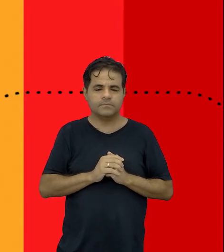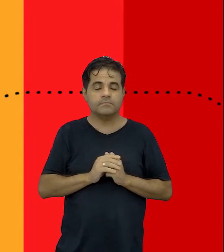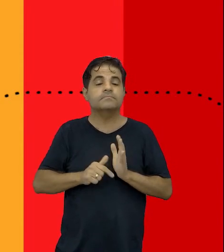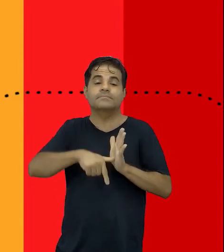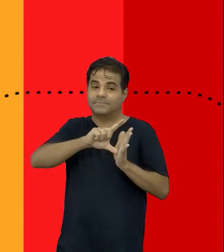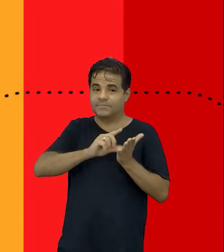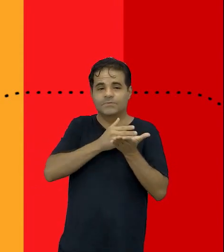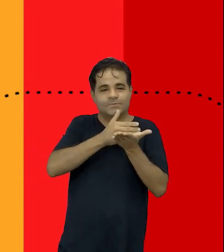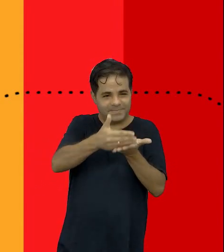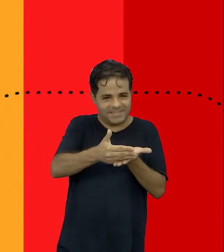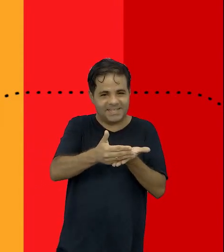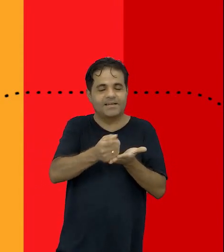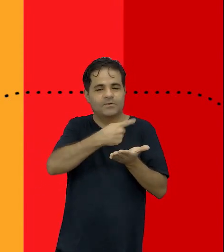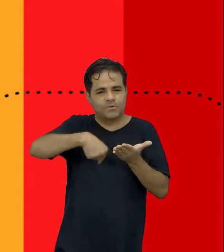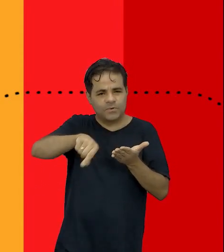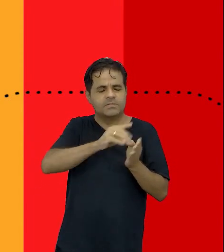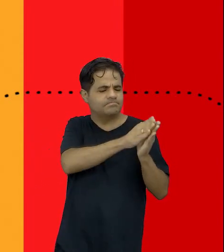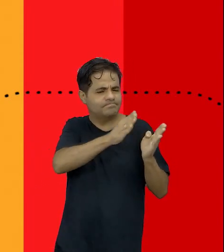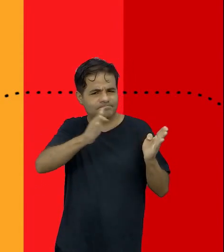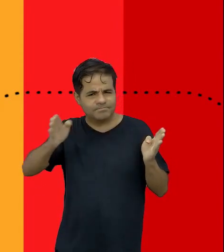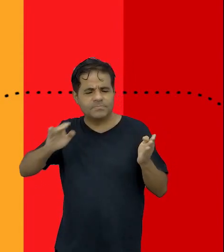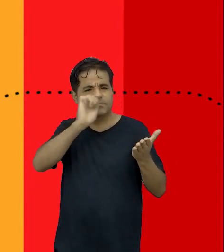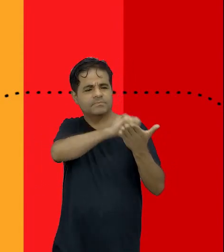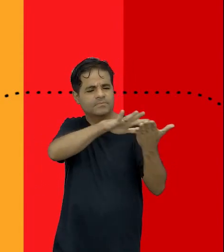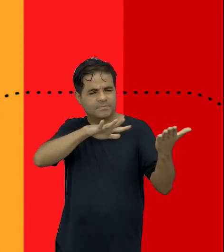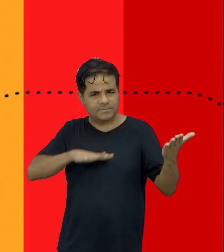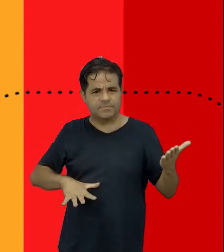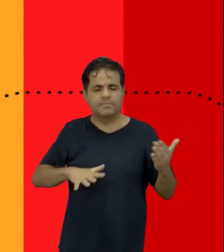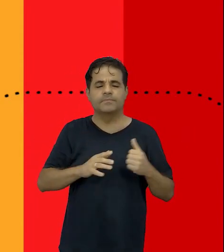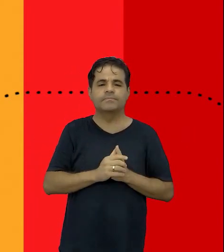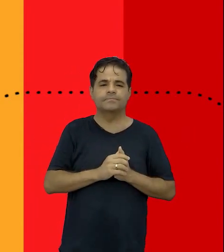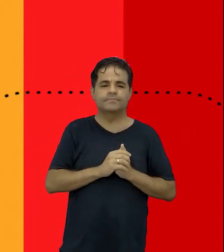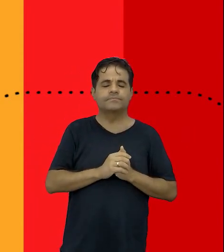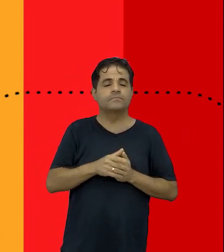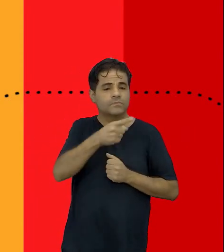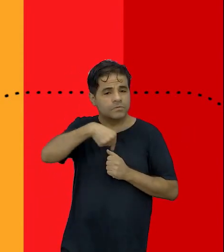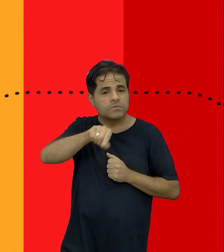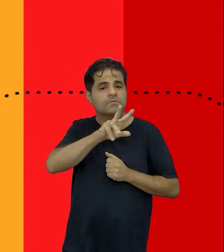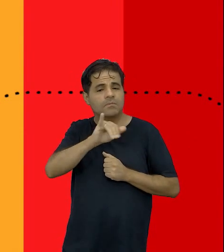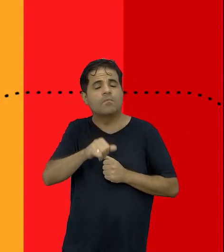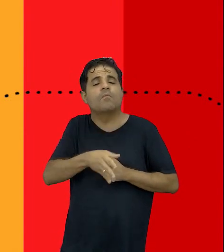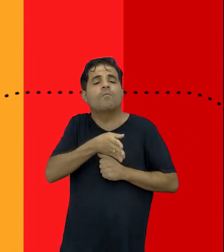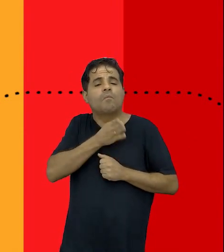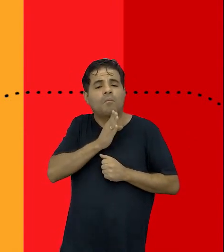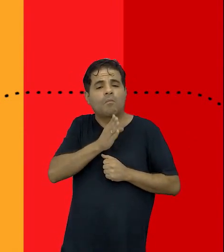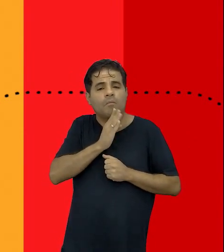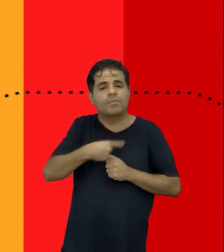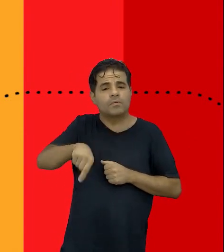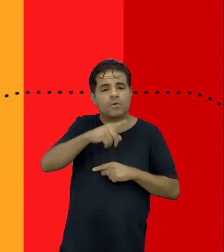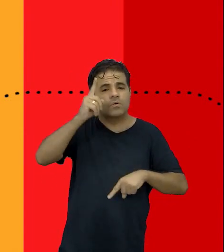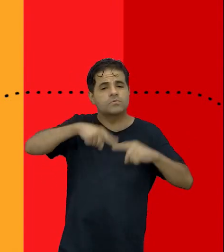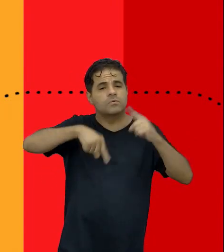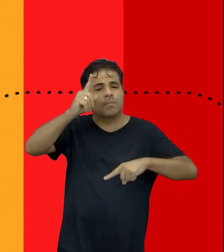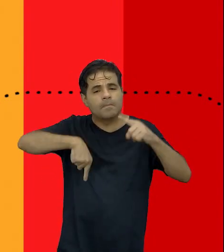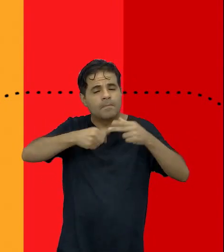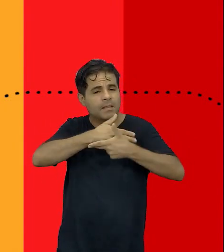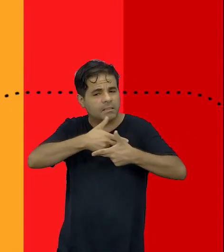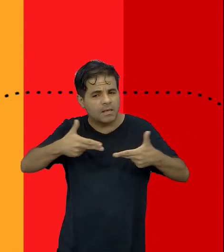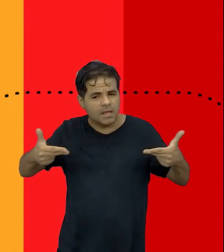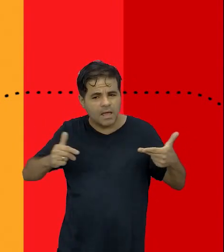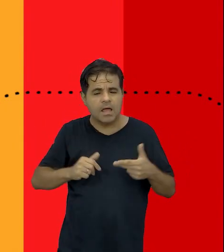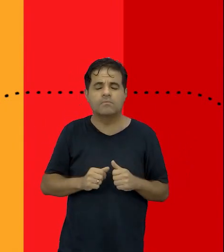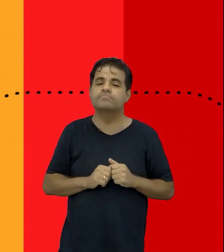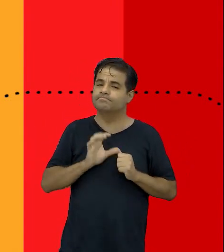Antes de dar início, então, para a nossa sequência de atividade, vamos conhecer um pouquinho, então, do nosso material.